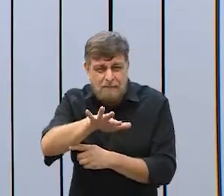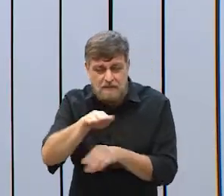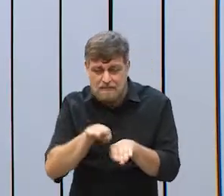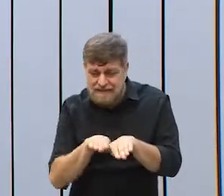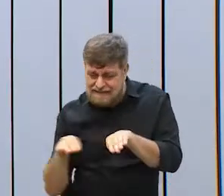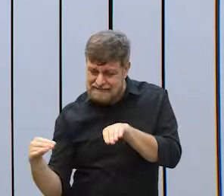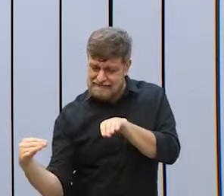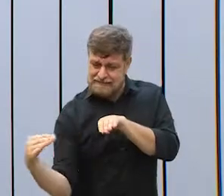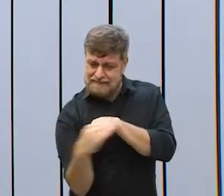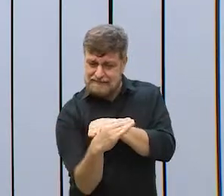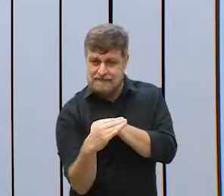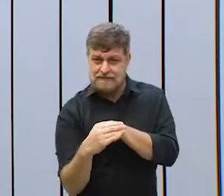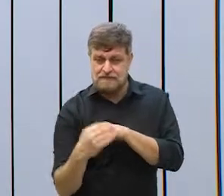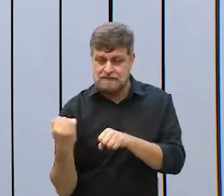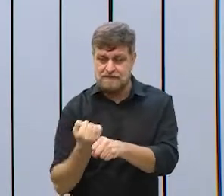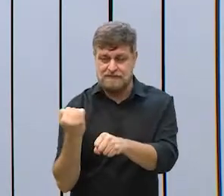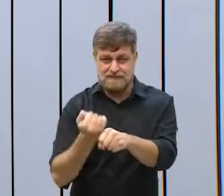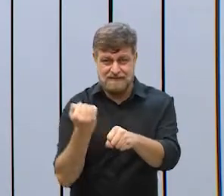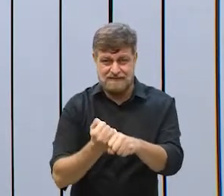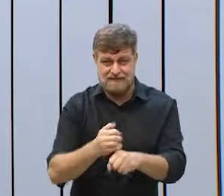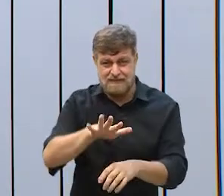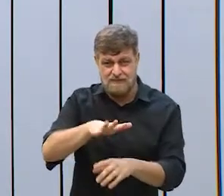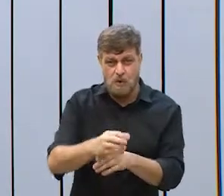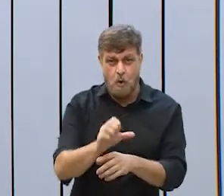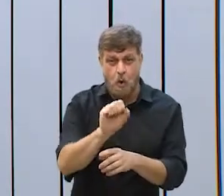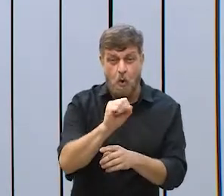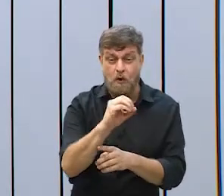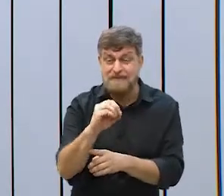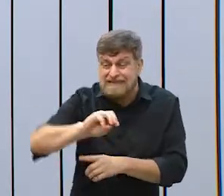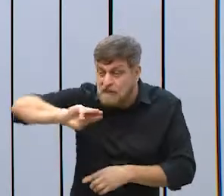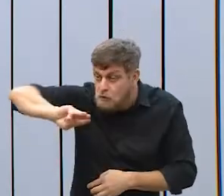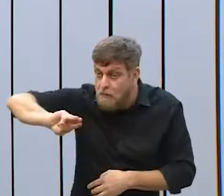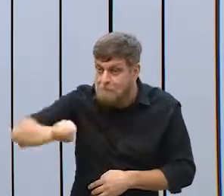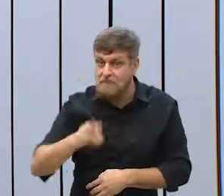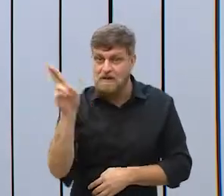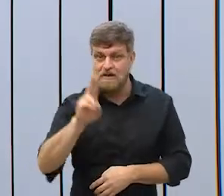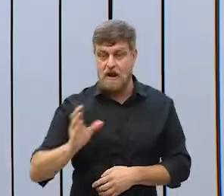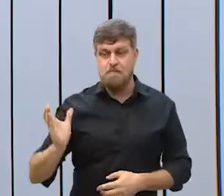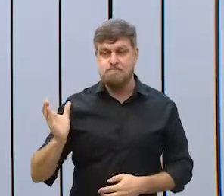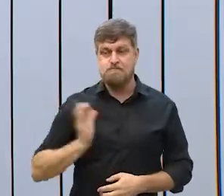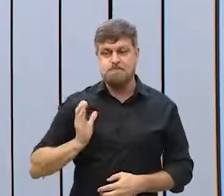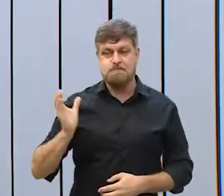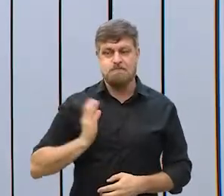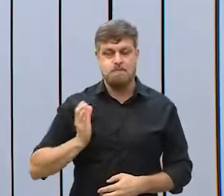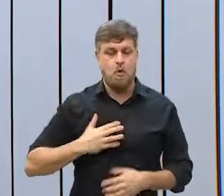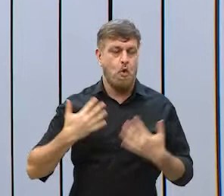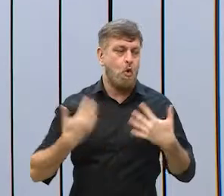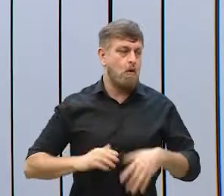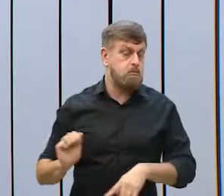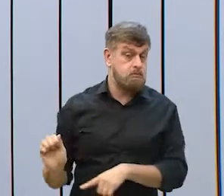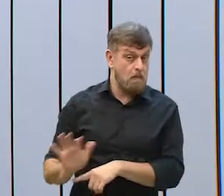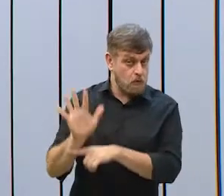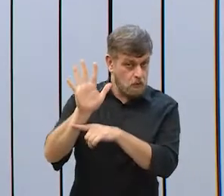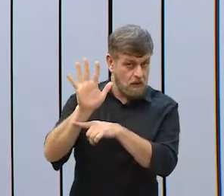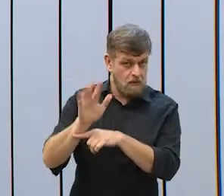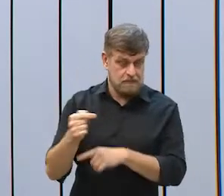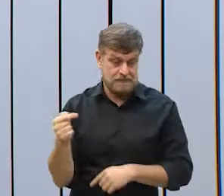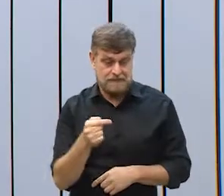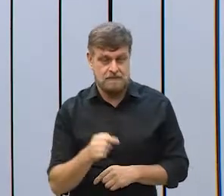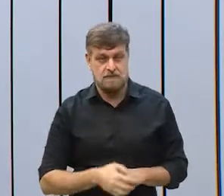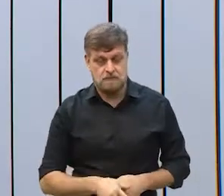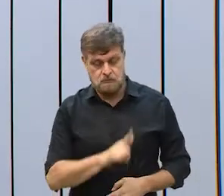todo, essa complexibilidade, ficaria em torno de 800 milhões, eles acham um valor muito alto, e esse valor